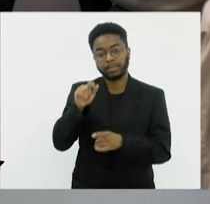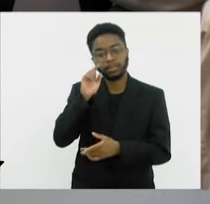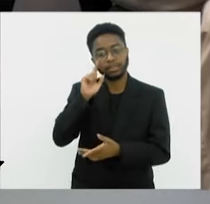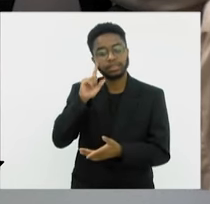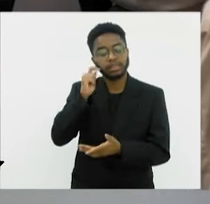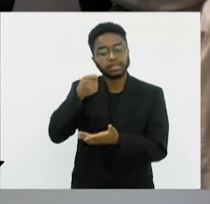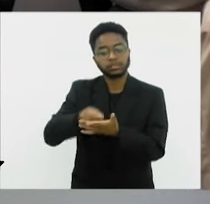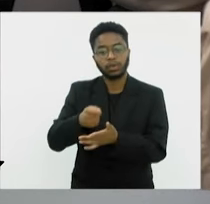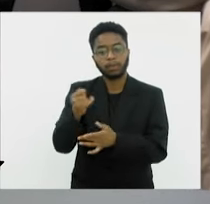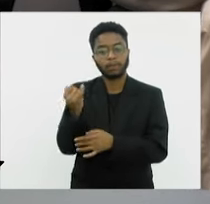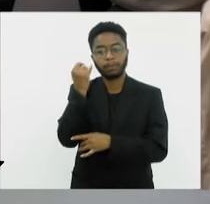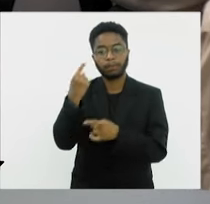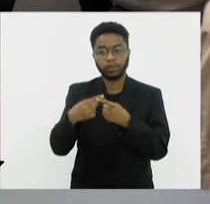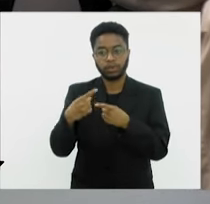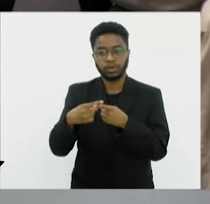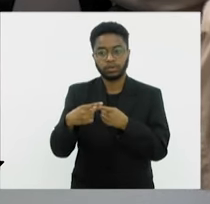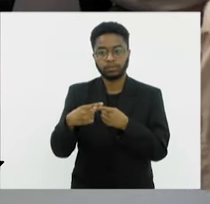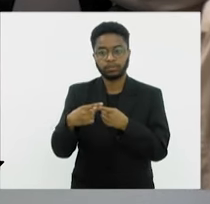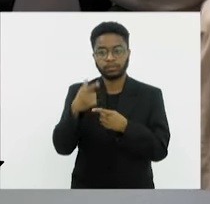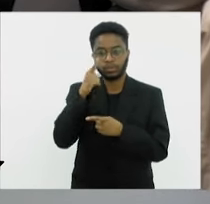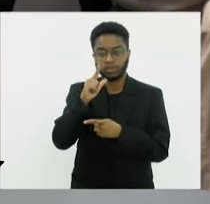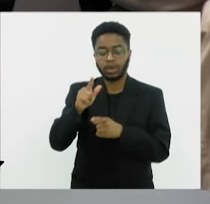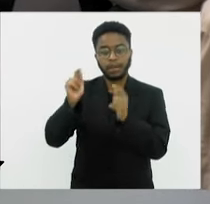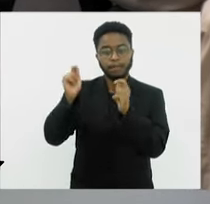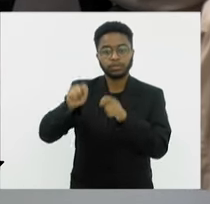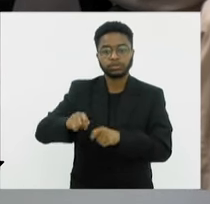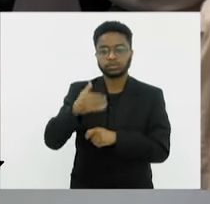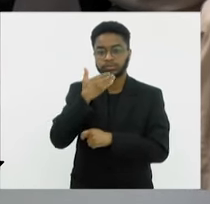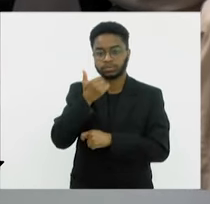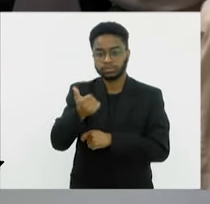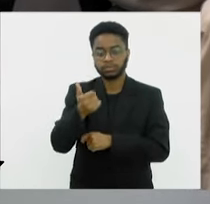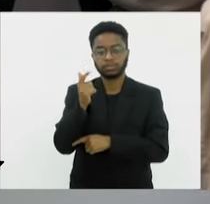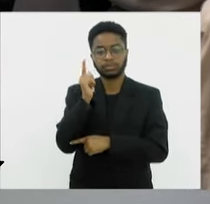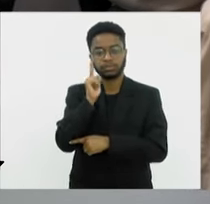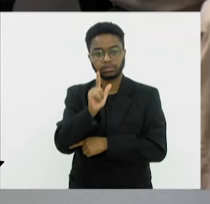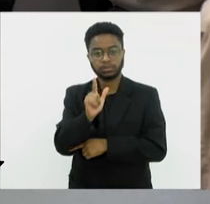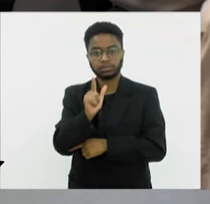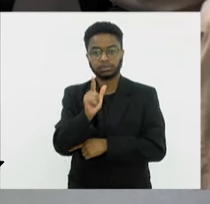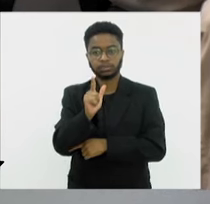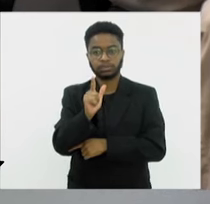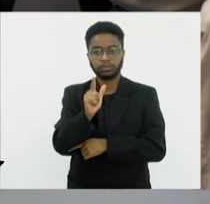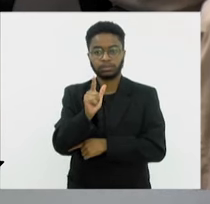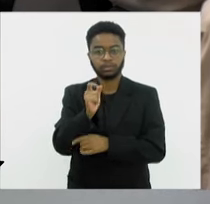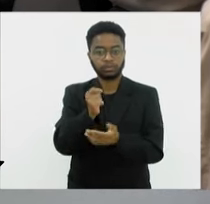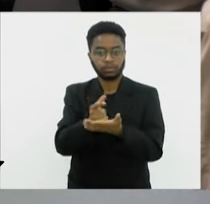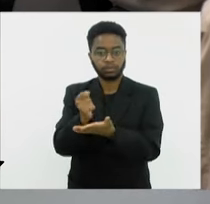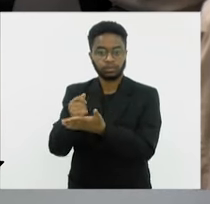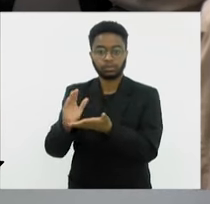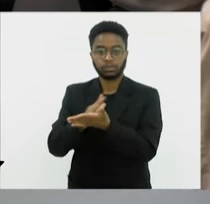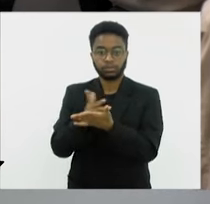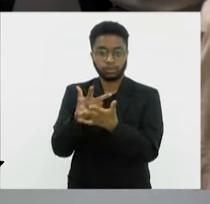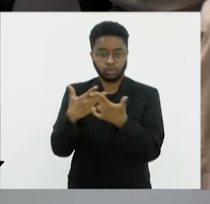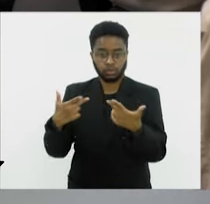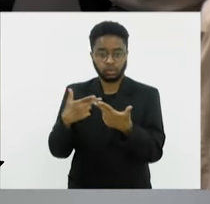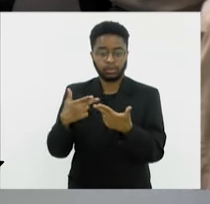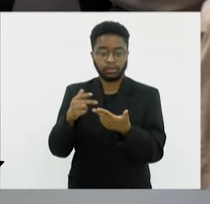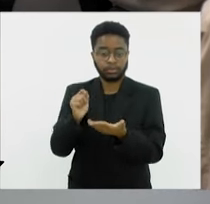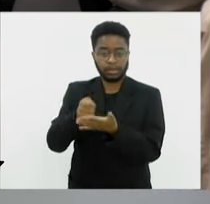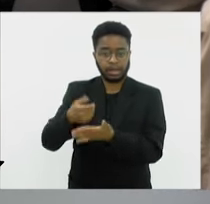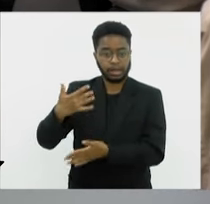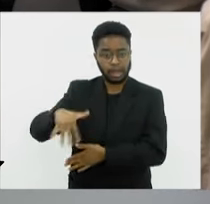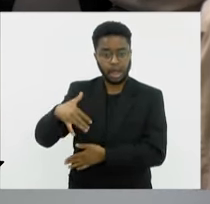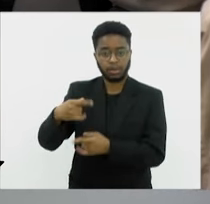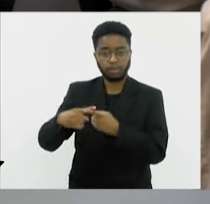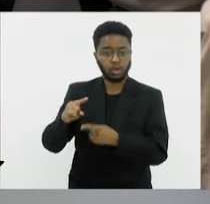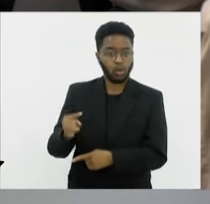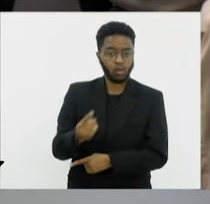porque garantiu ao consumidor uma possibilidade maior de acessar determinados acessórios que acabam se tornando caros, porque são exclusivos,